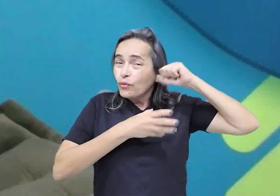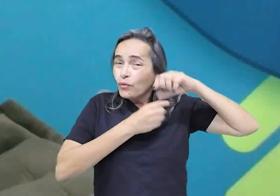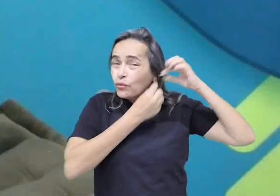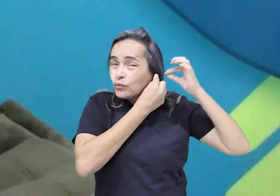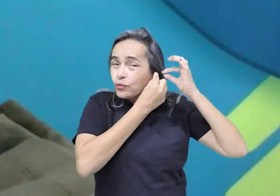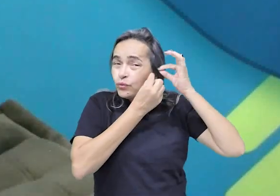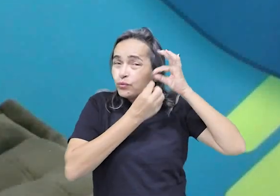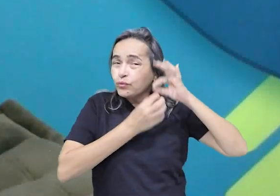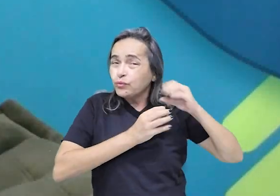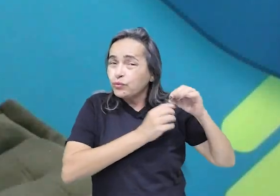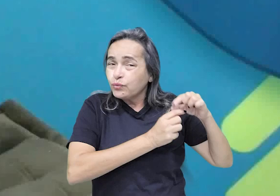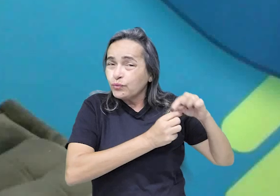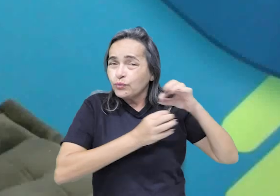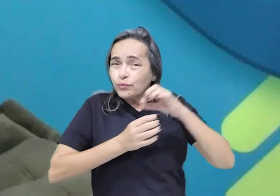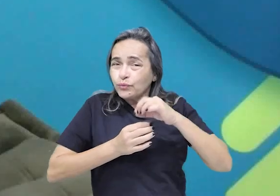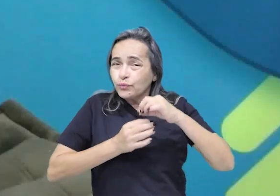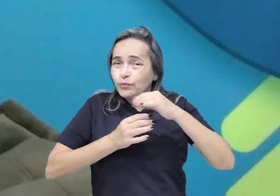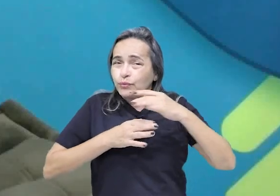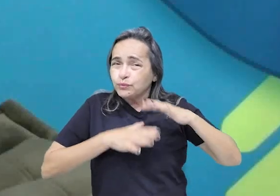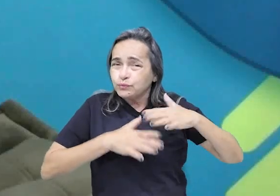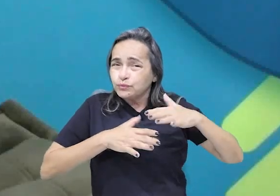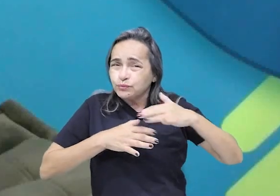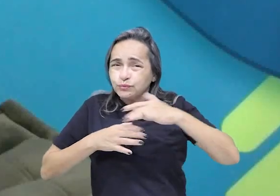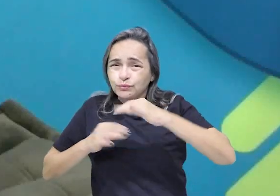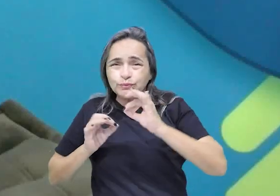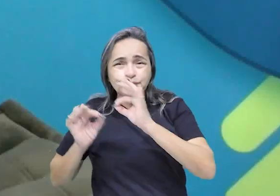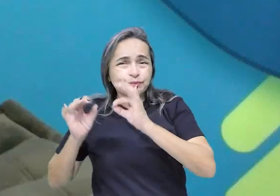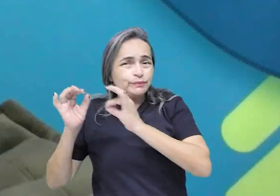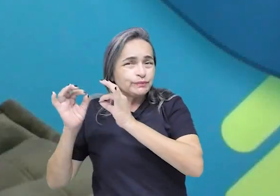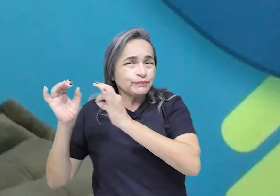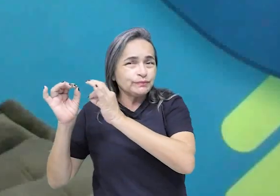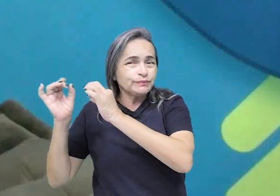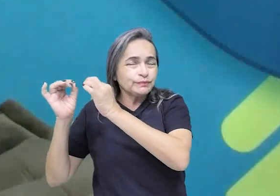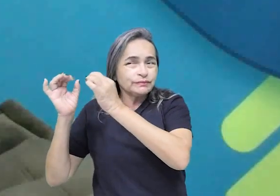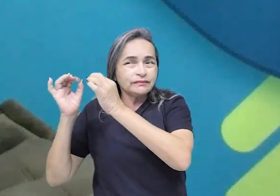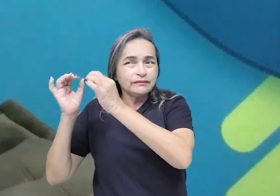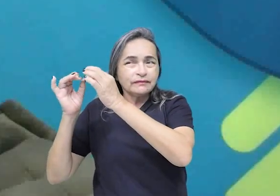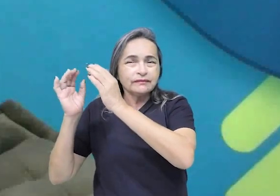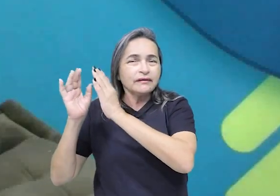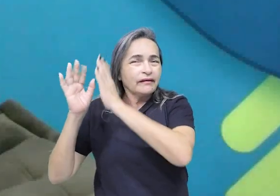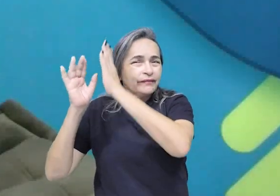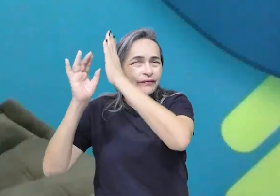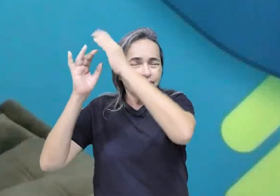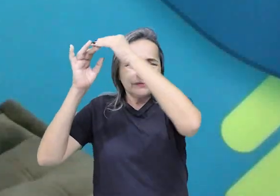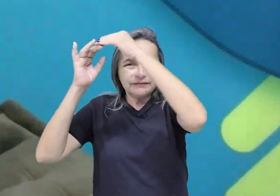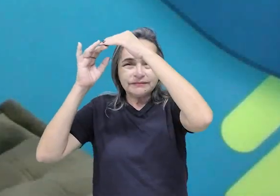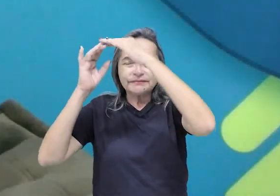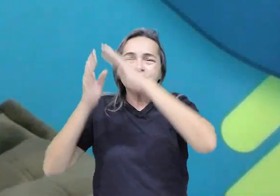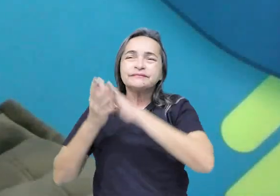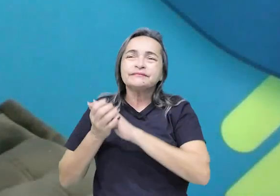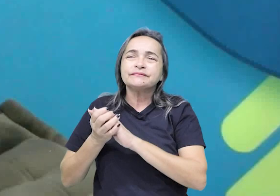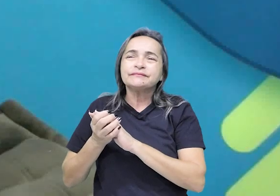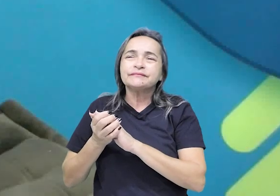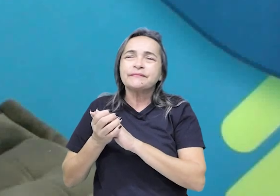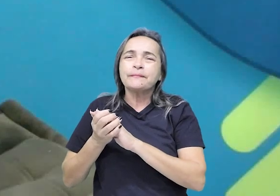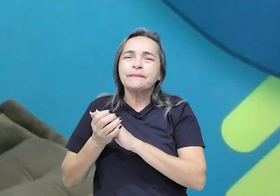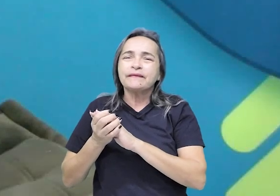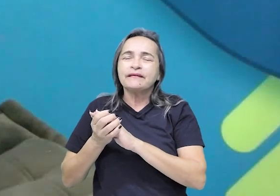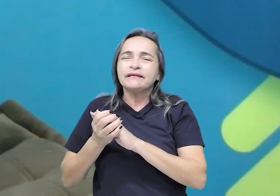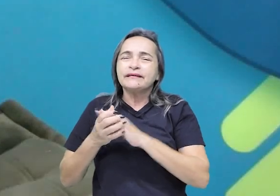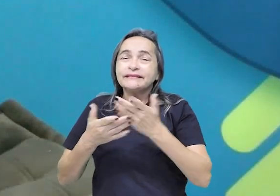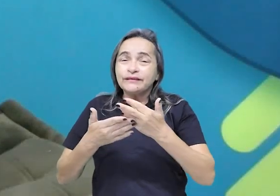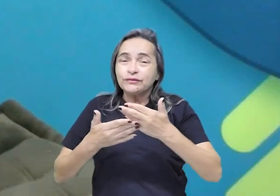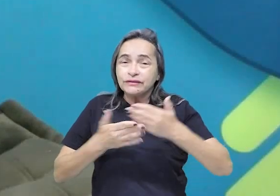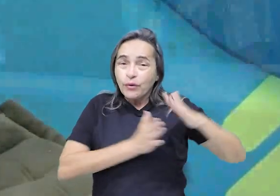nervo auditivo, a fatores neurológicos mesmo de condução, e vai pegar as vias neurais que a gente chama para chegar no